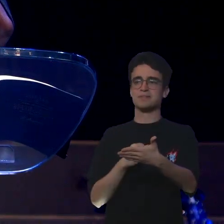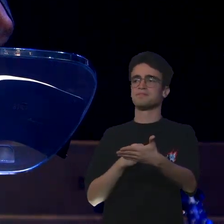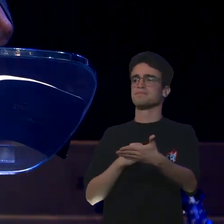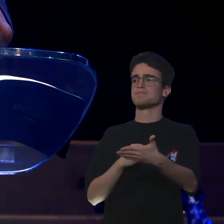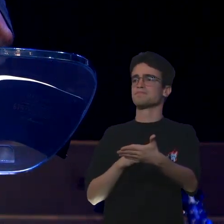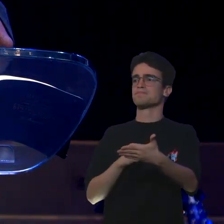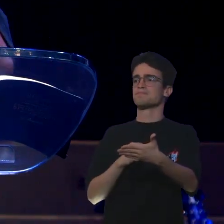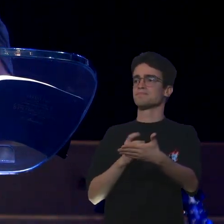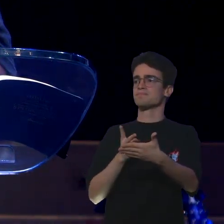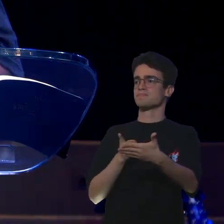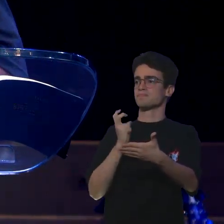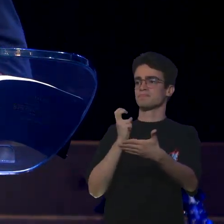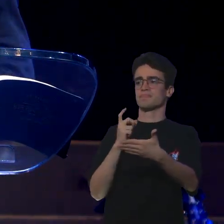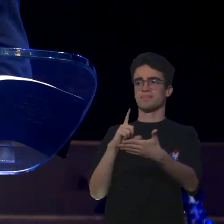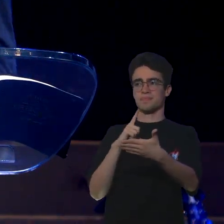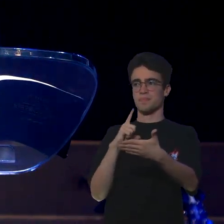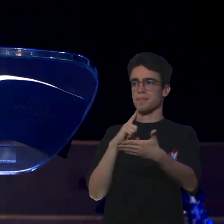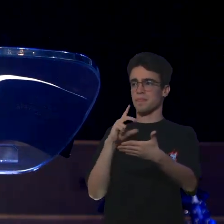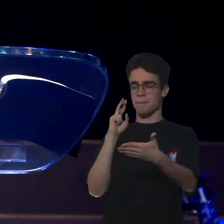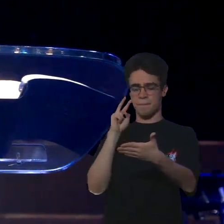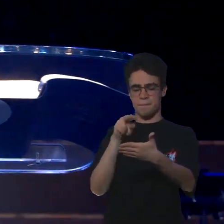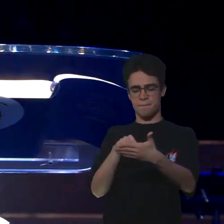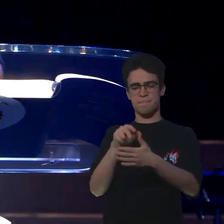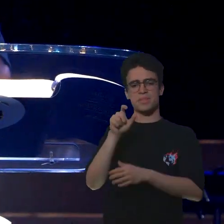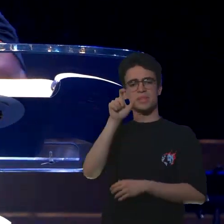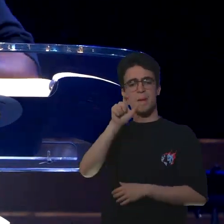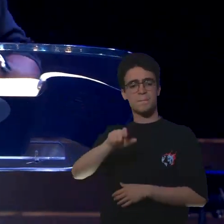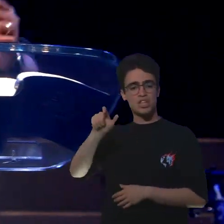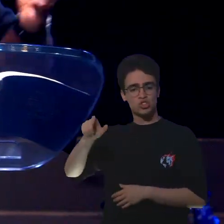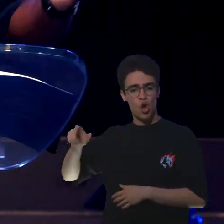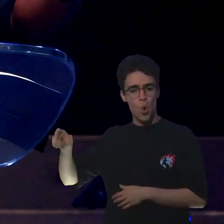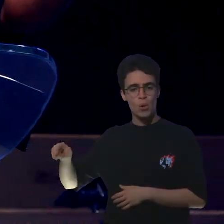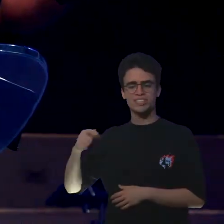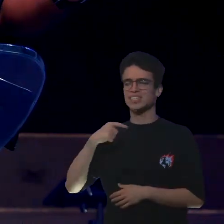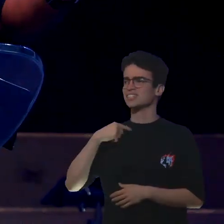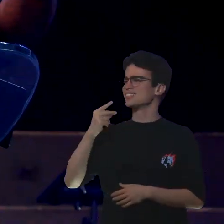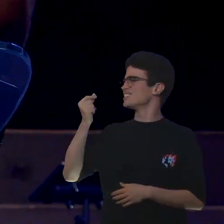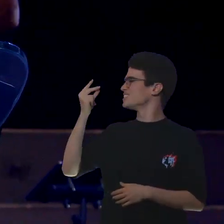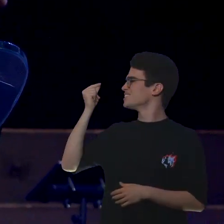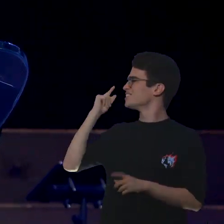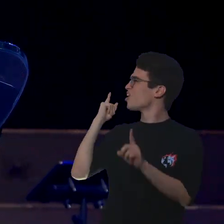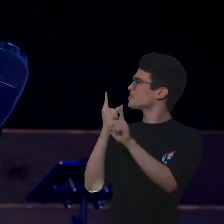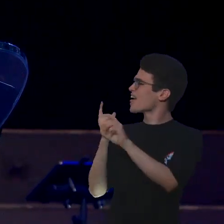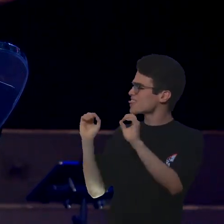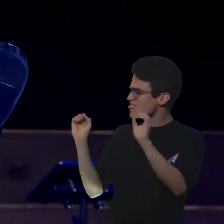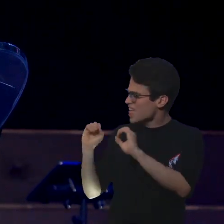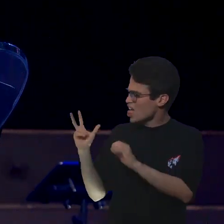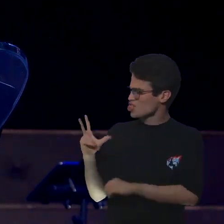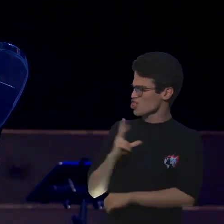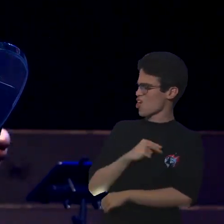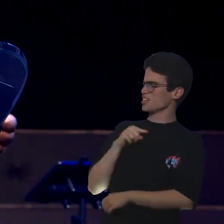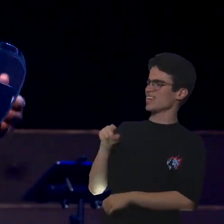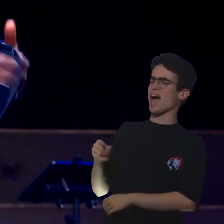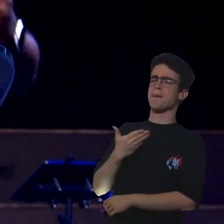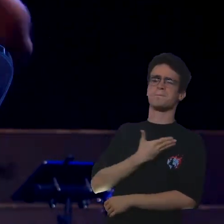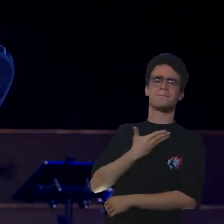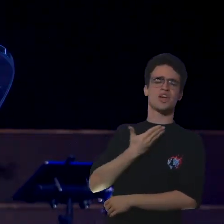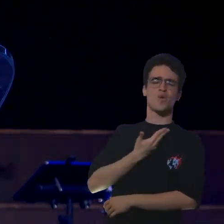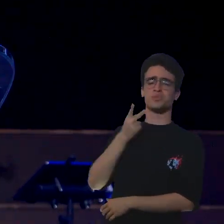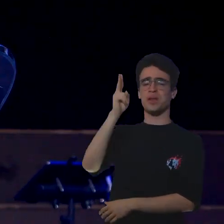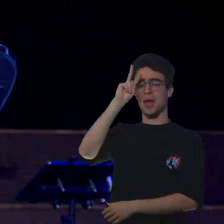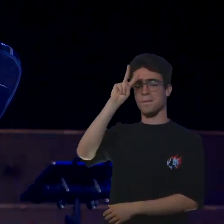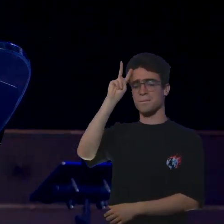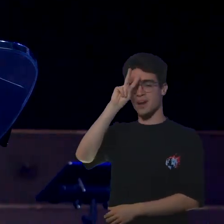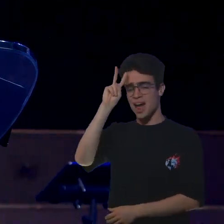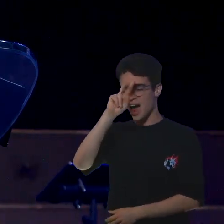e vê pessoas que faz muito tempo que você não vê. Nossa, nem lembrava mais desse meu amigo. Nem